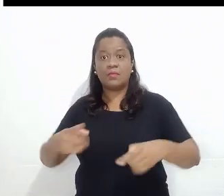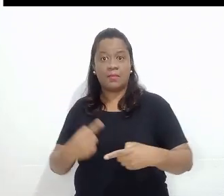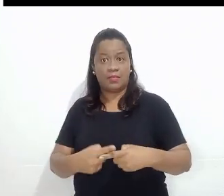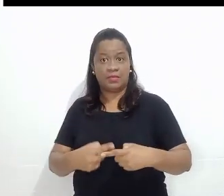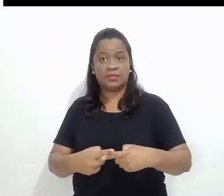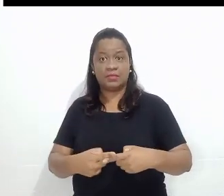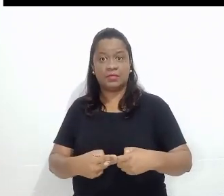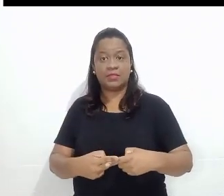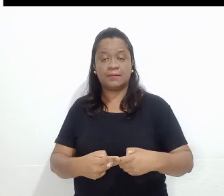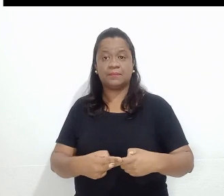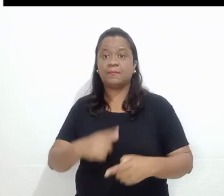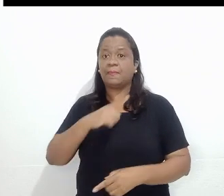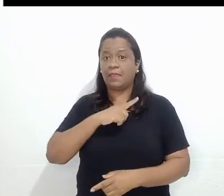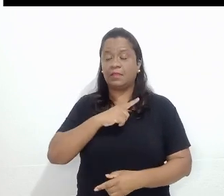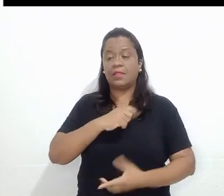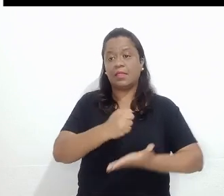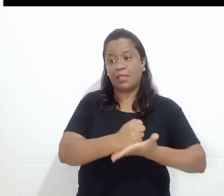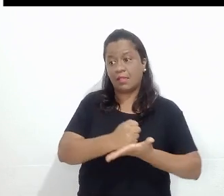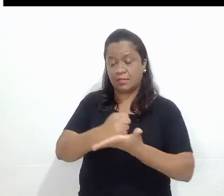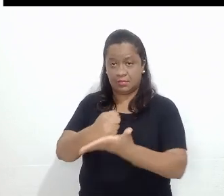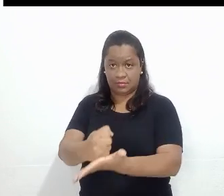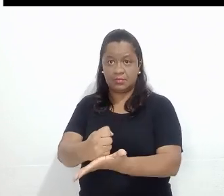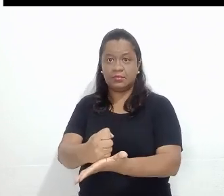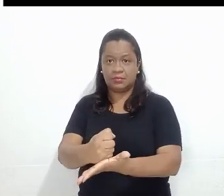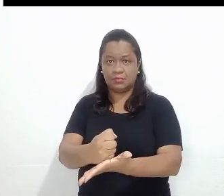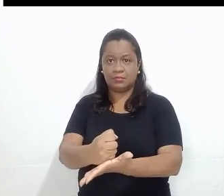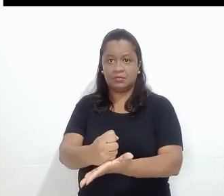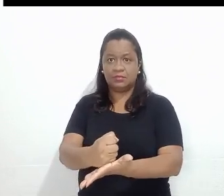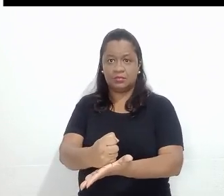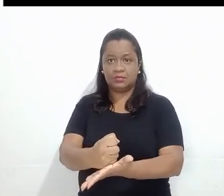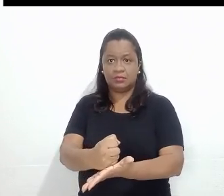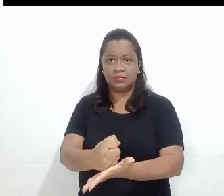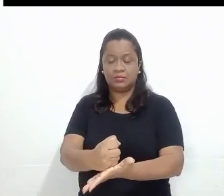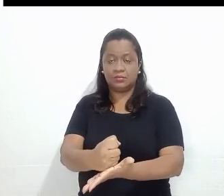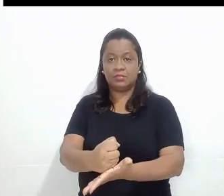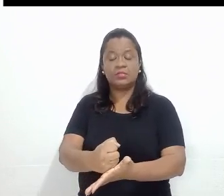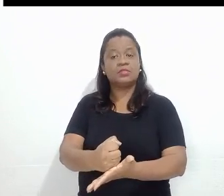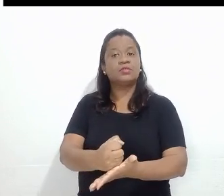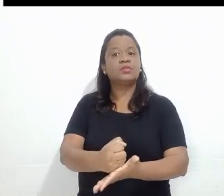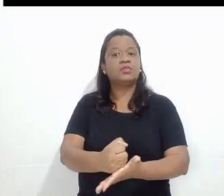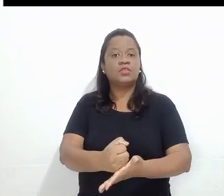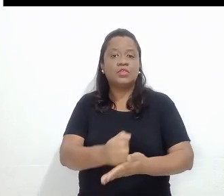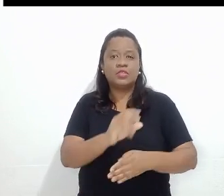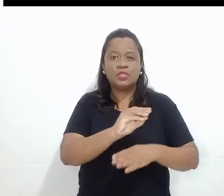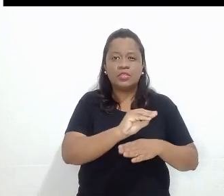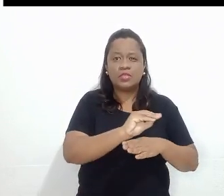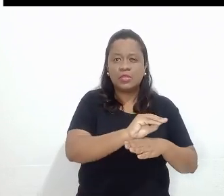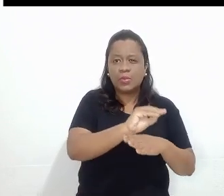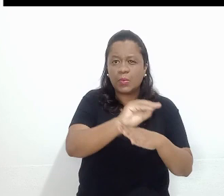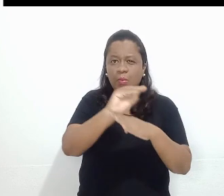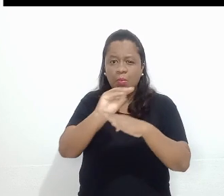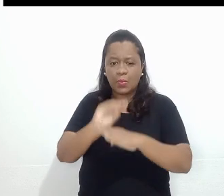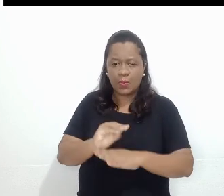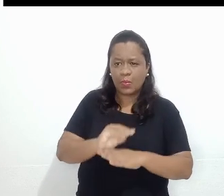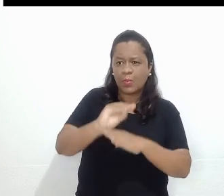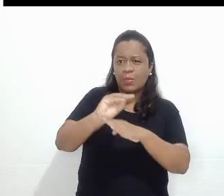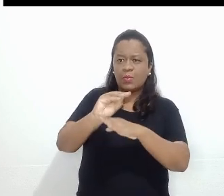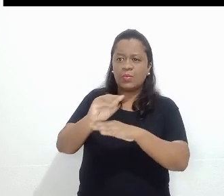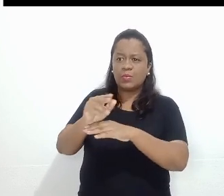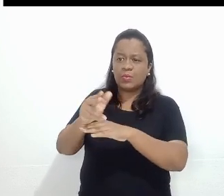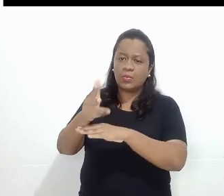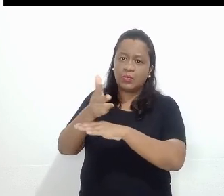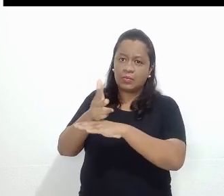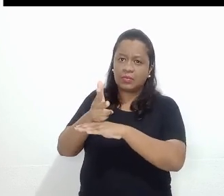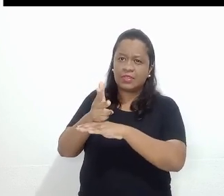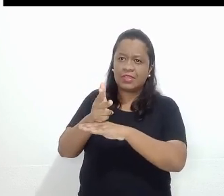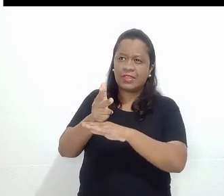Porque nós temos os assistentes, tá? Que cuidam da câmera, de calibrar a câmera toda. Porque